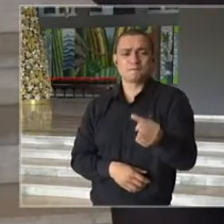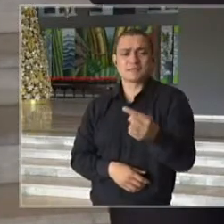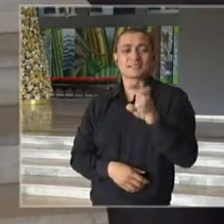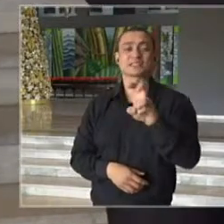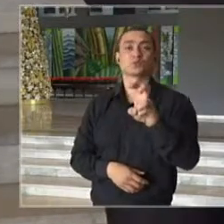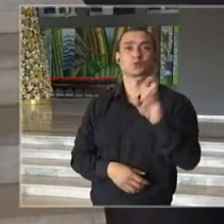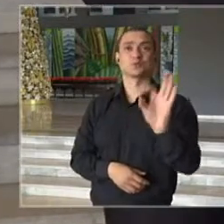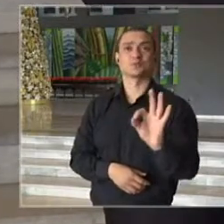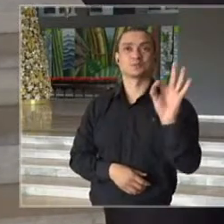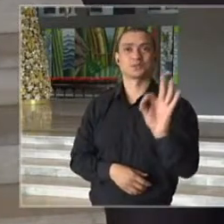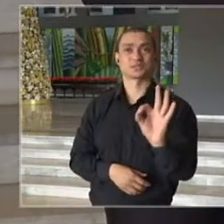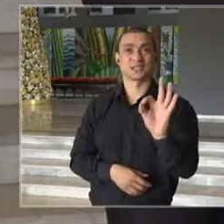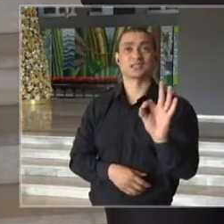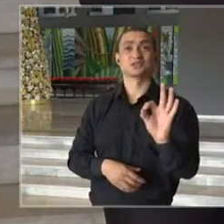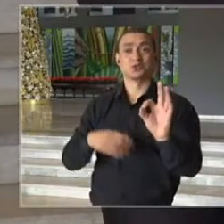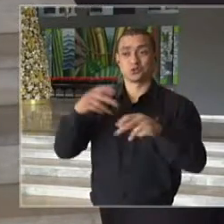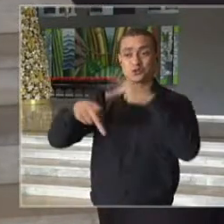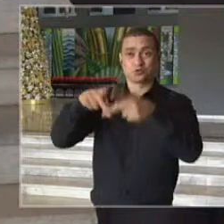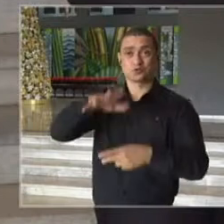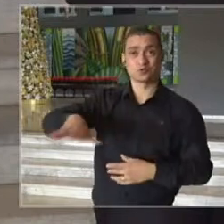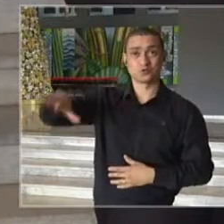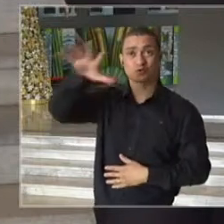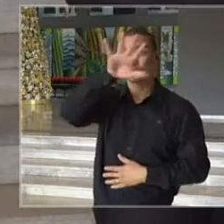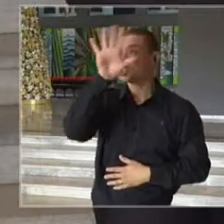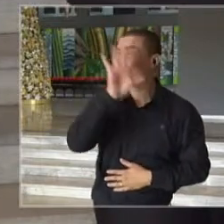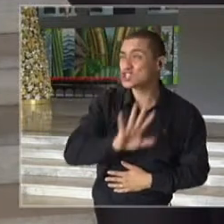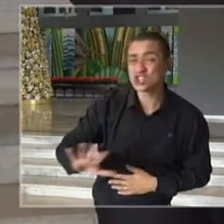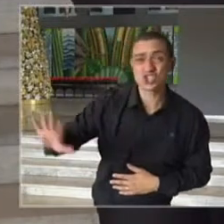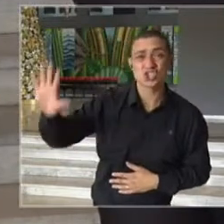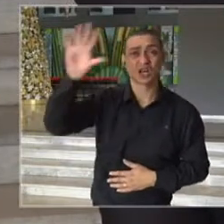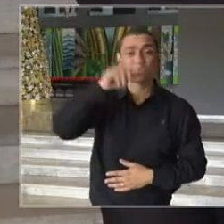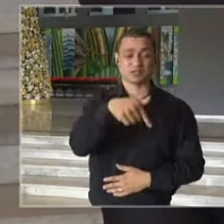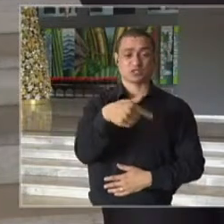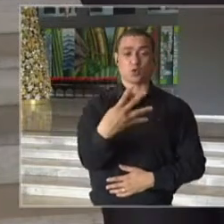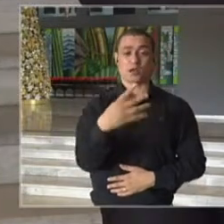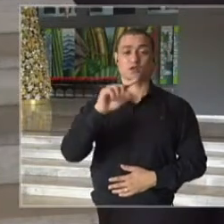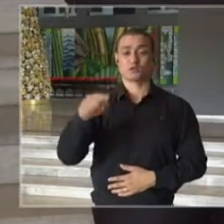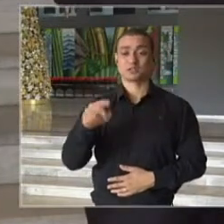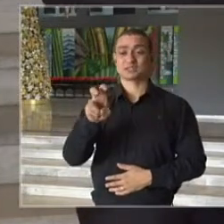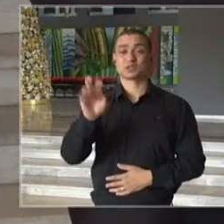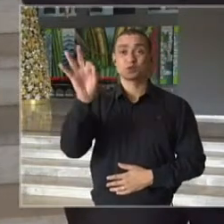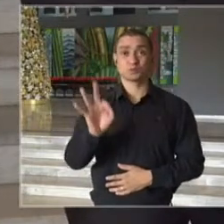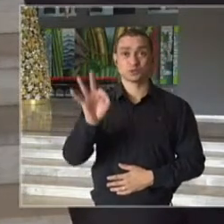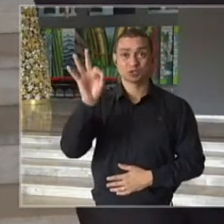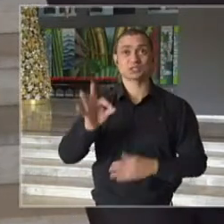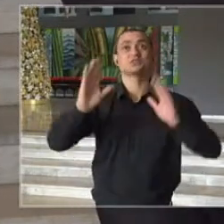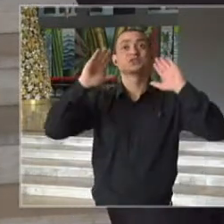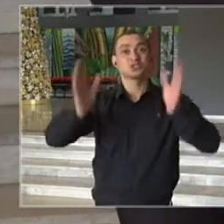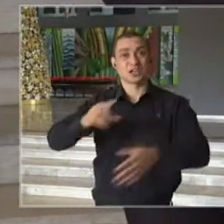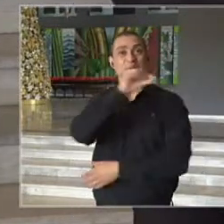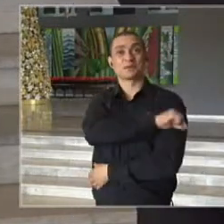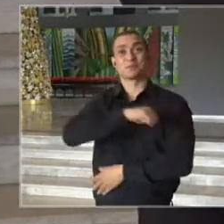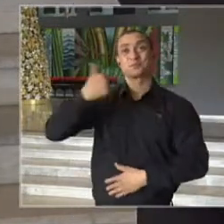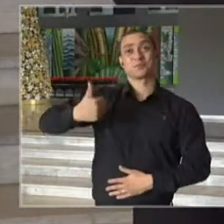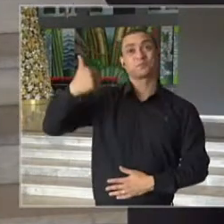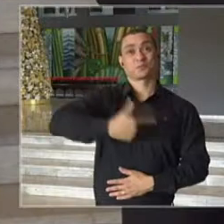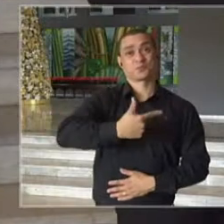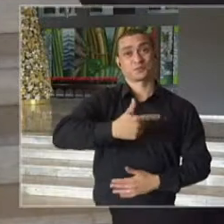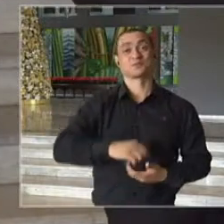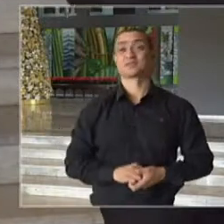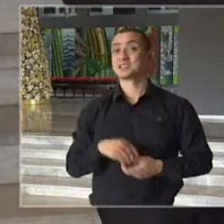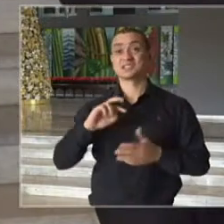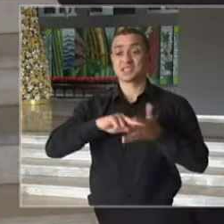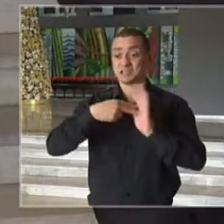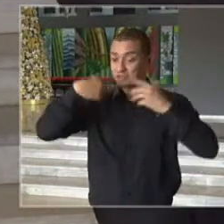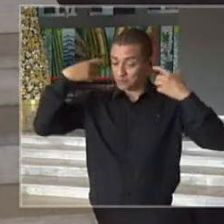74,5% da sua população geral já tomou as 2 doses da vacina, já